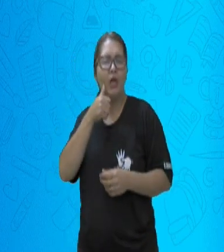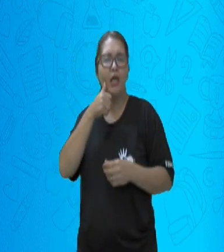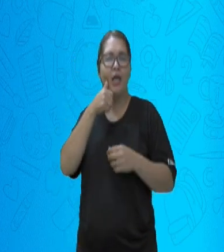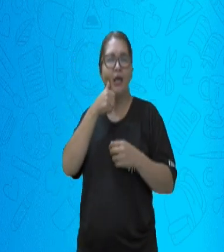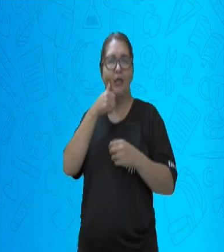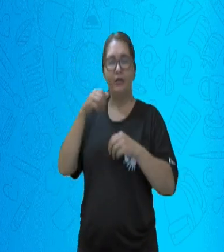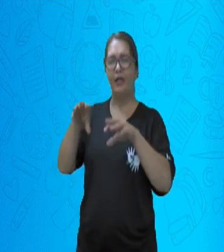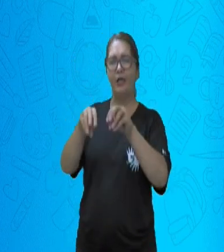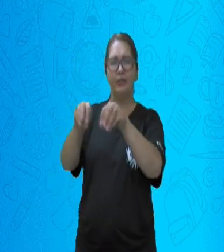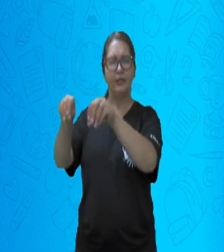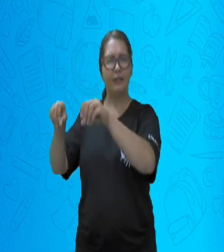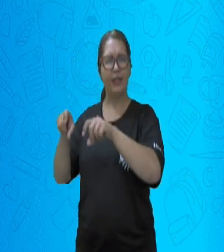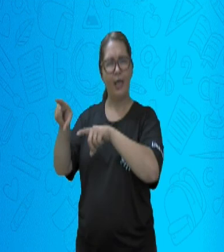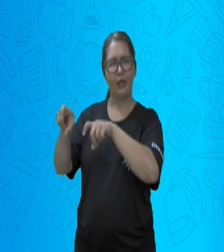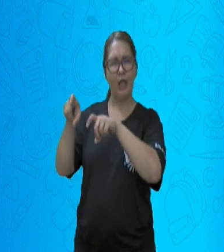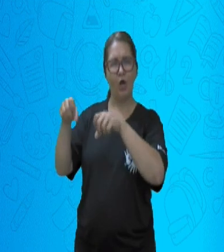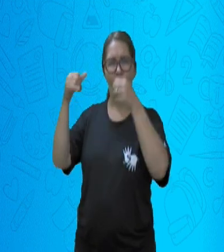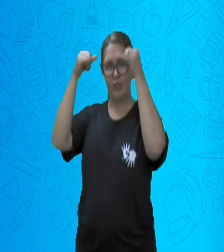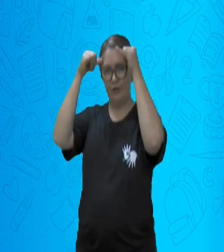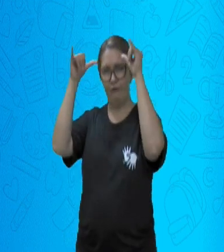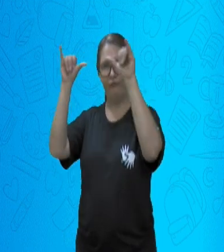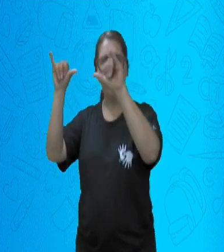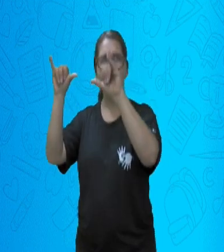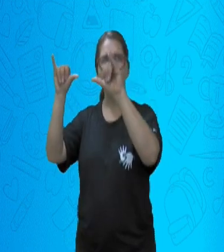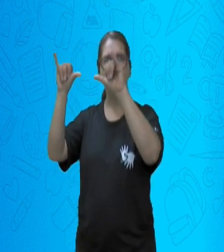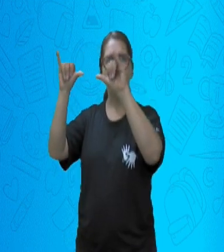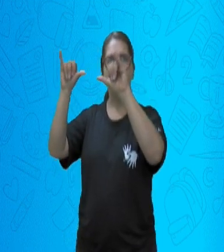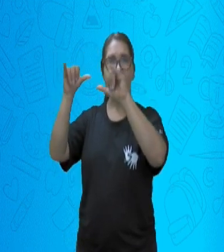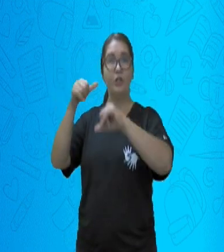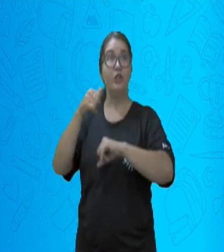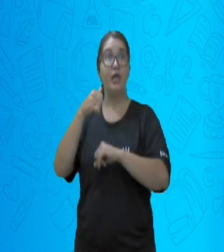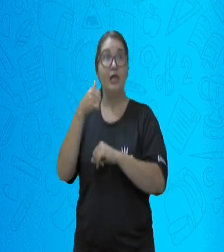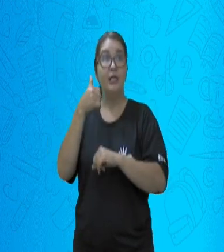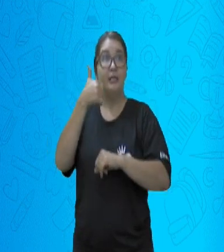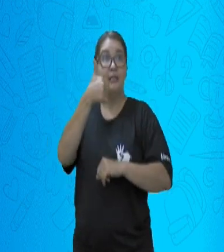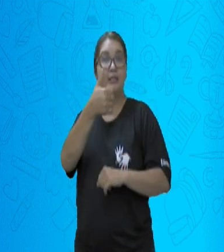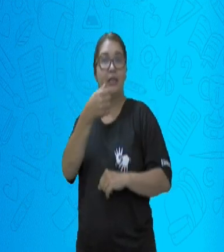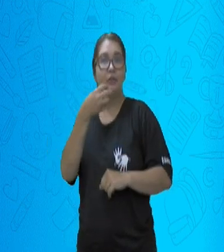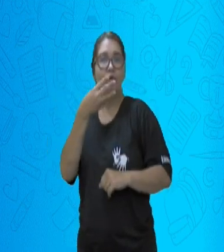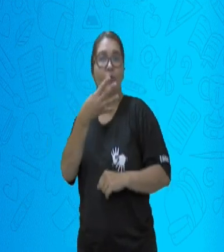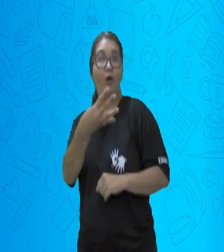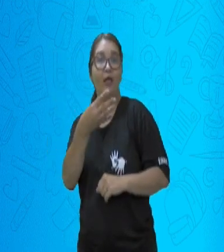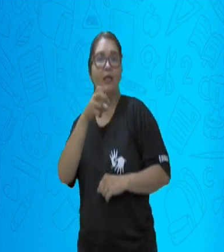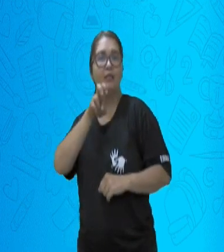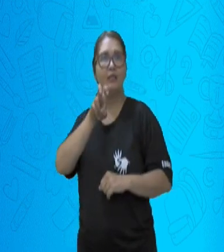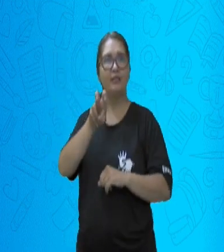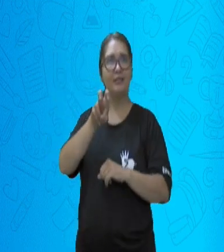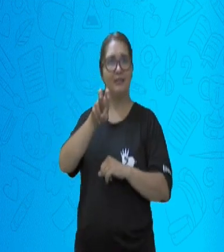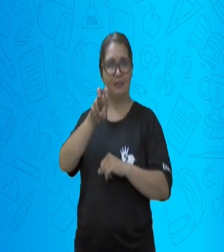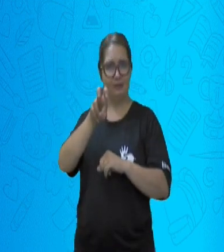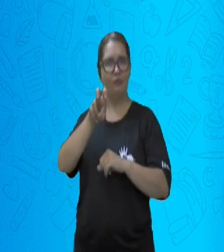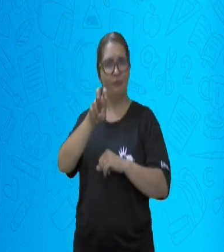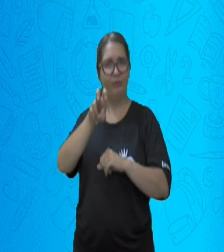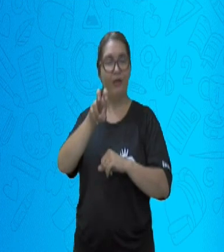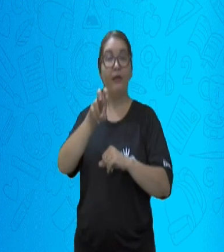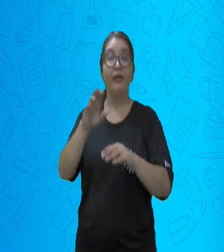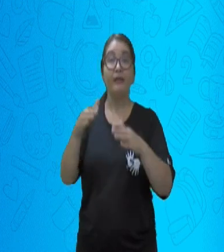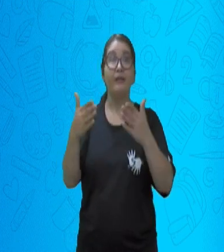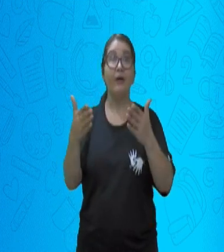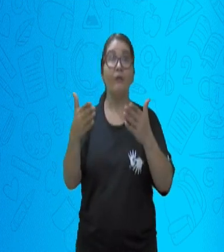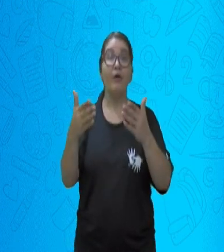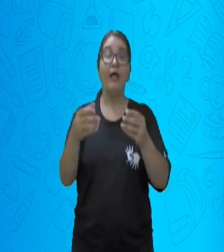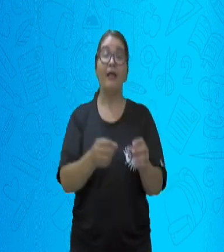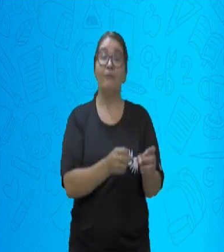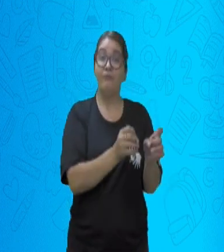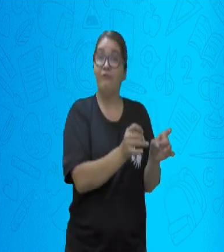vacas. Precisou vender 23. Com quantas vacas ela ainda ficou?